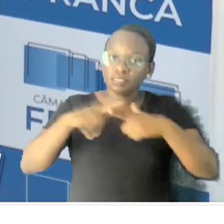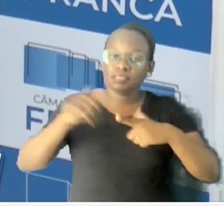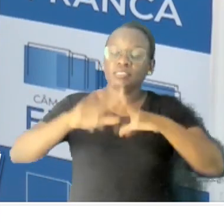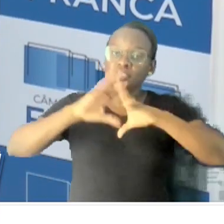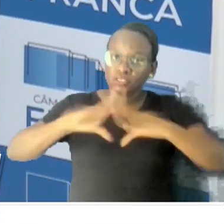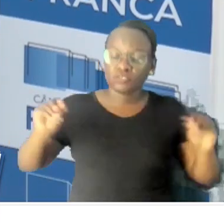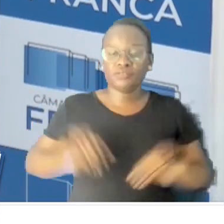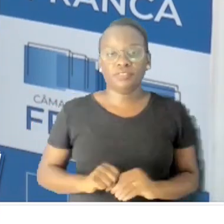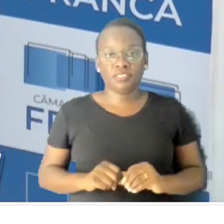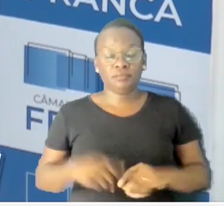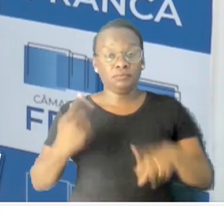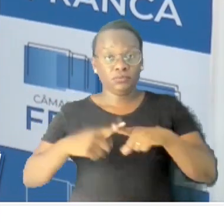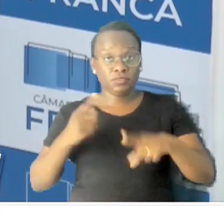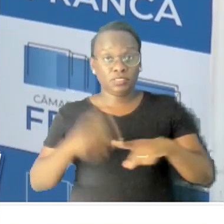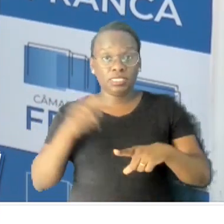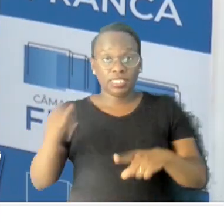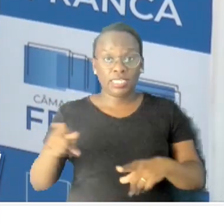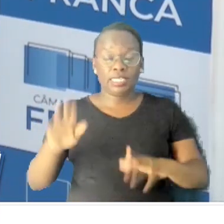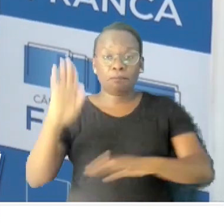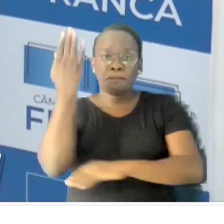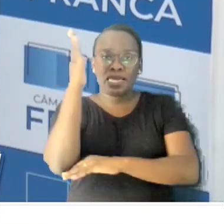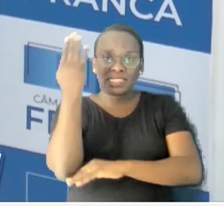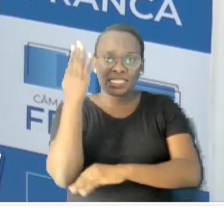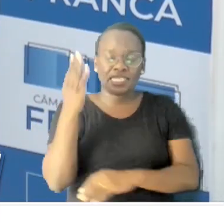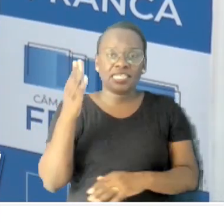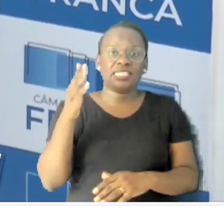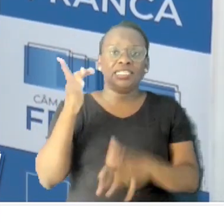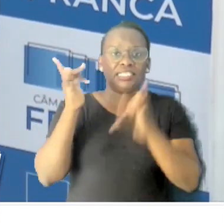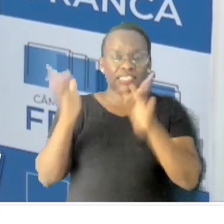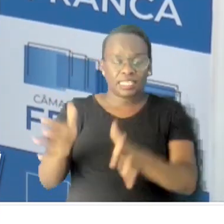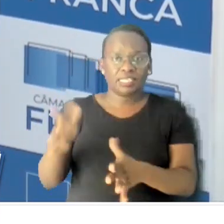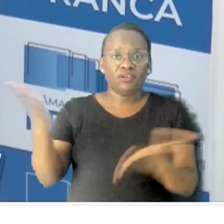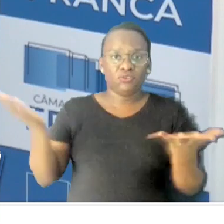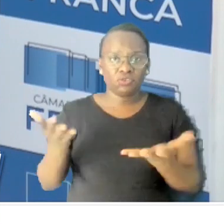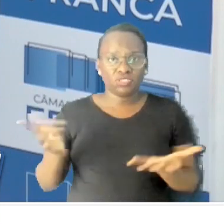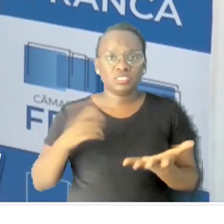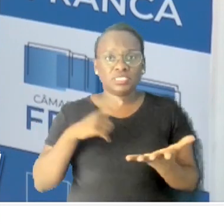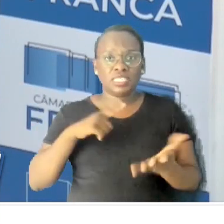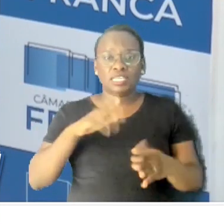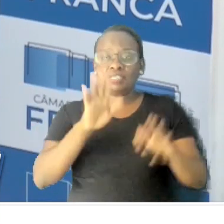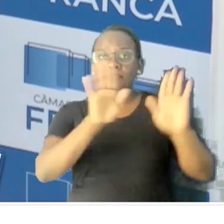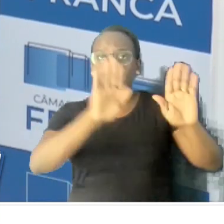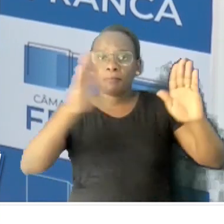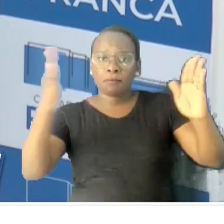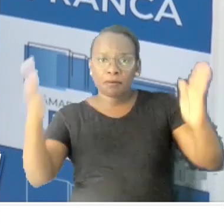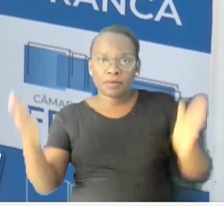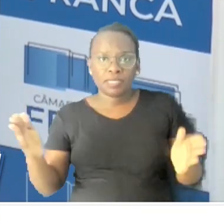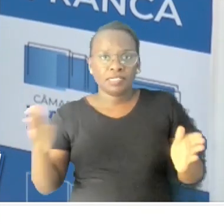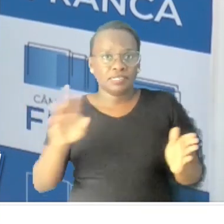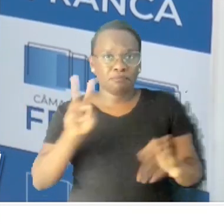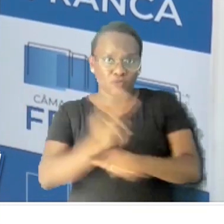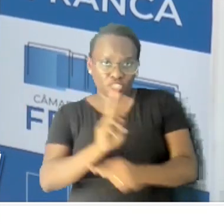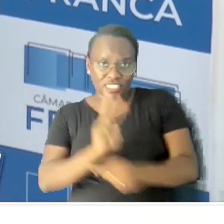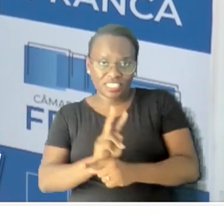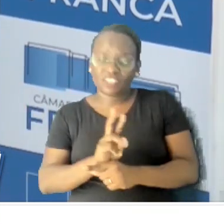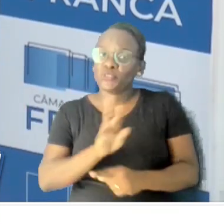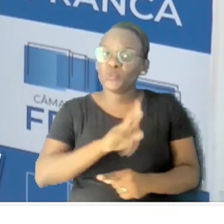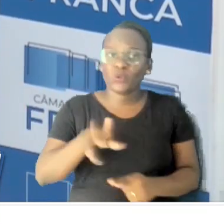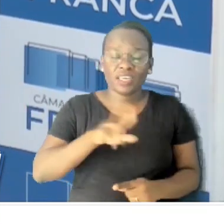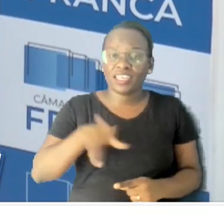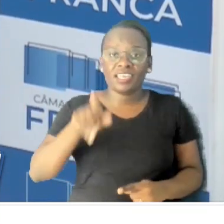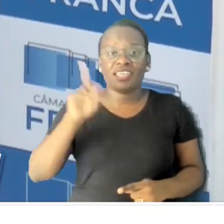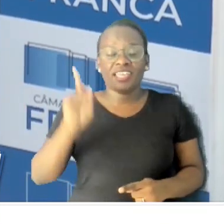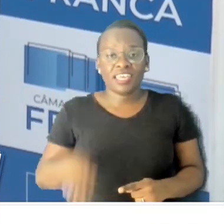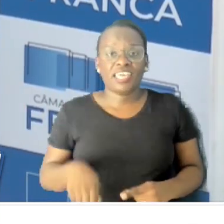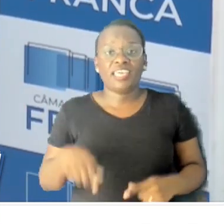lá aquelas tábuas que estão hoje como proteção, deixa de ser uma proteção e passa a colocar